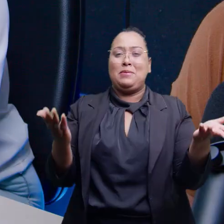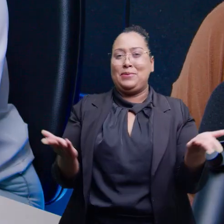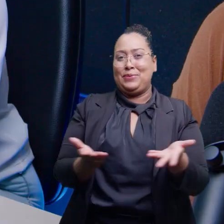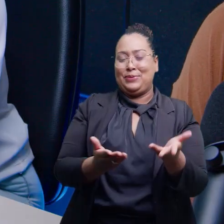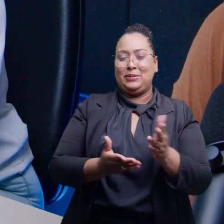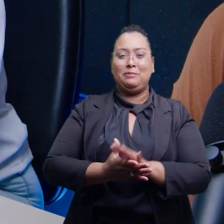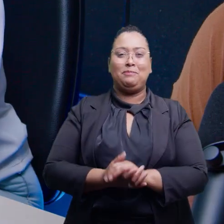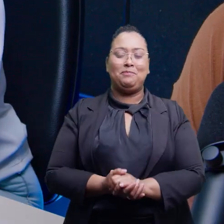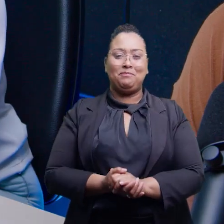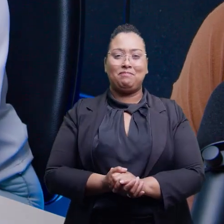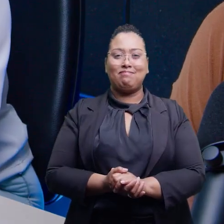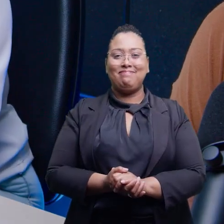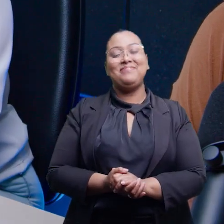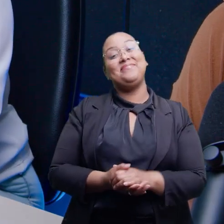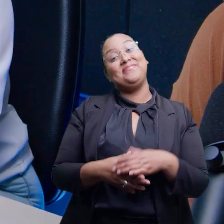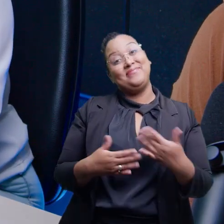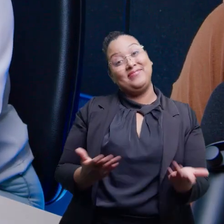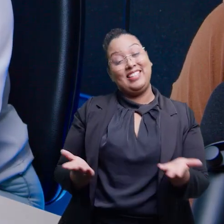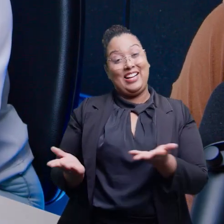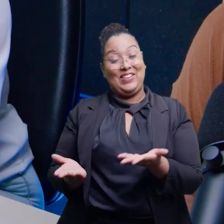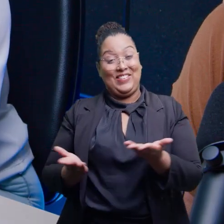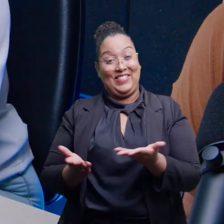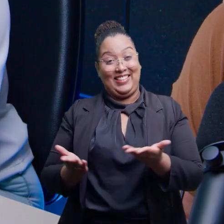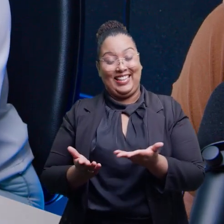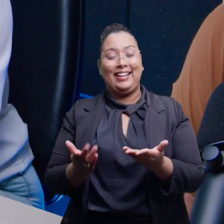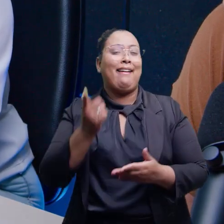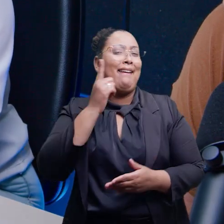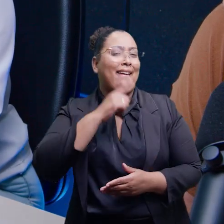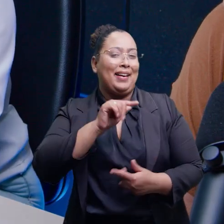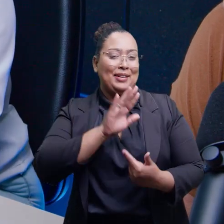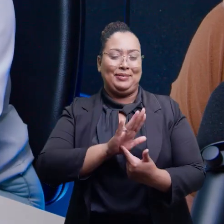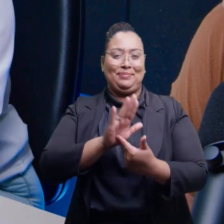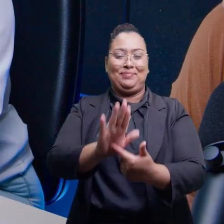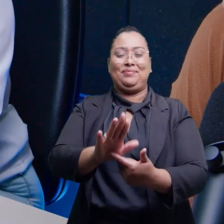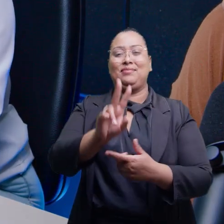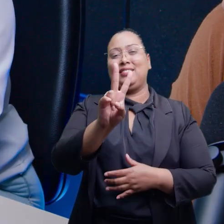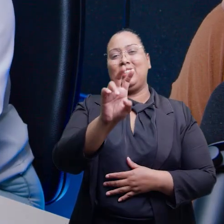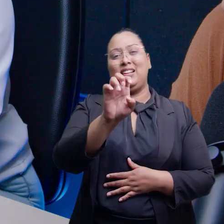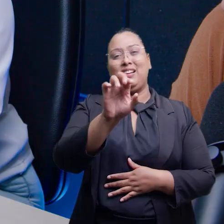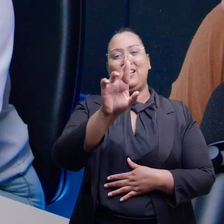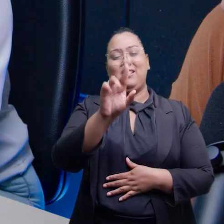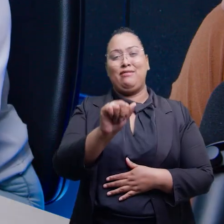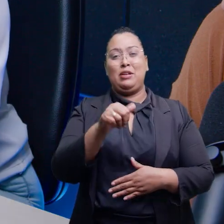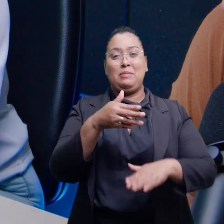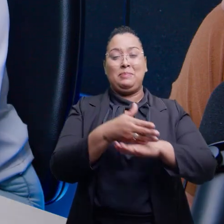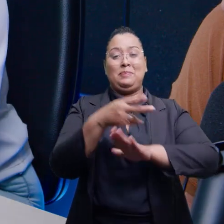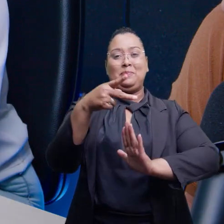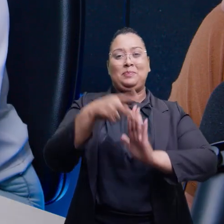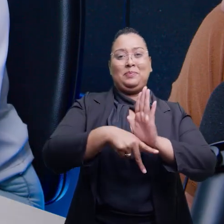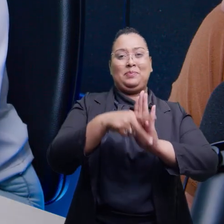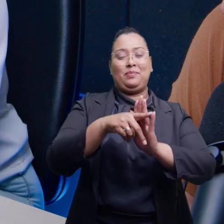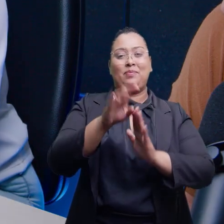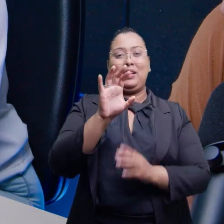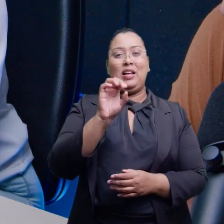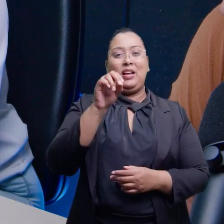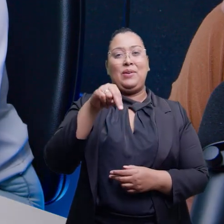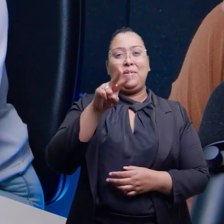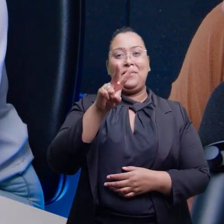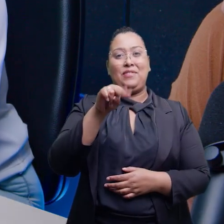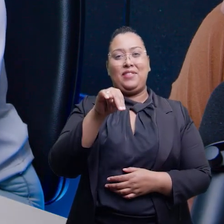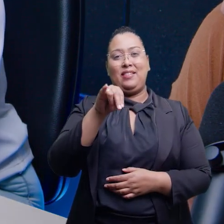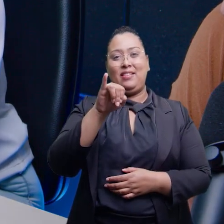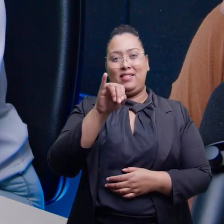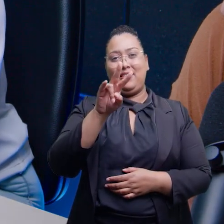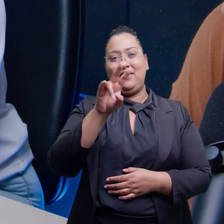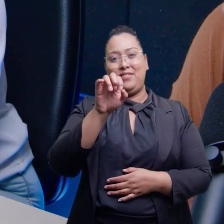de hoje. E aqui ao meu lado, no meu lado esquerdo, está a Vera Cardoso, que é do projeto Conviver, um